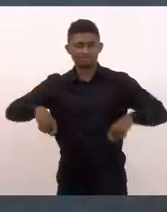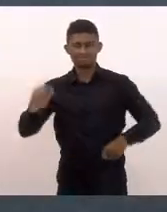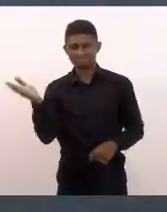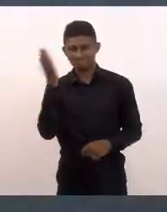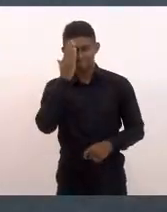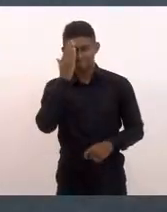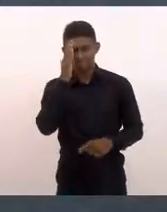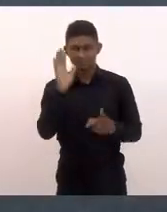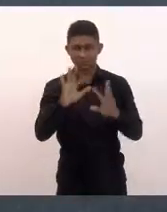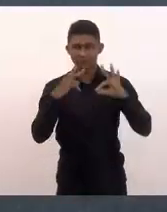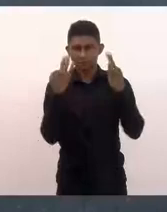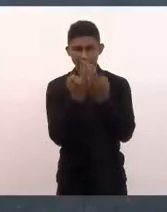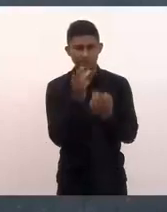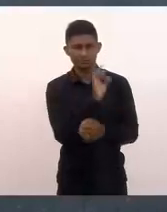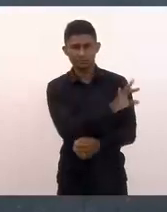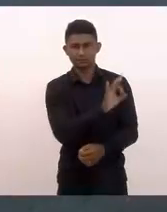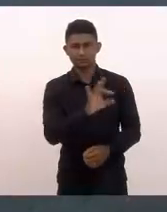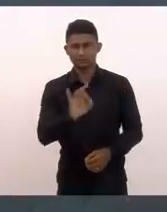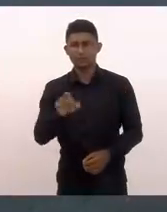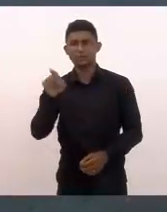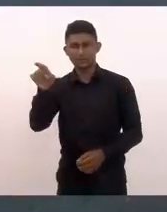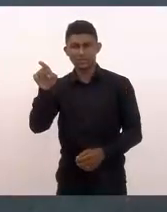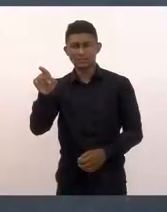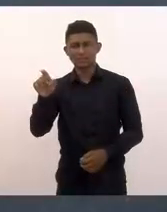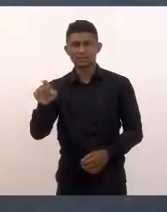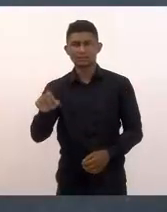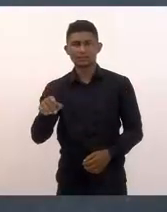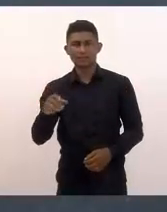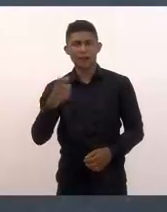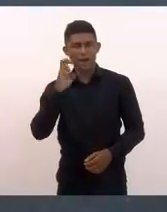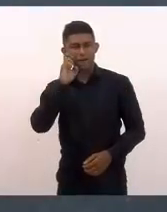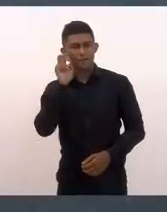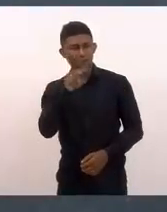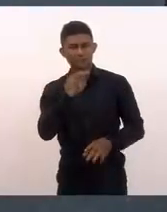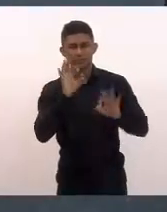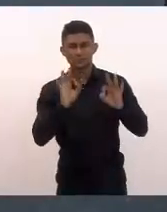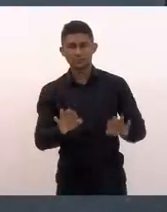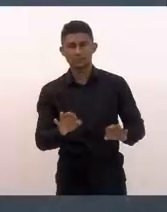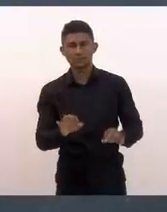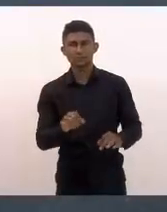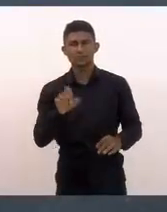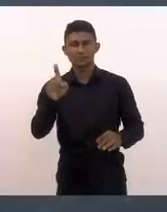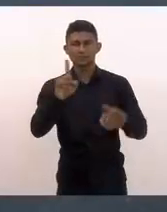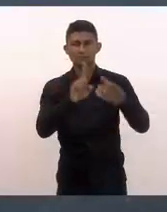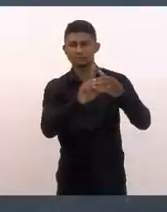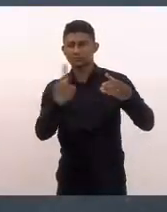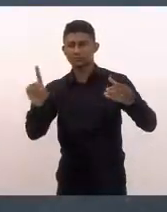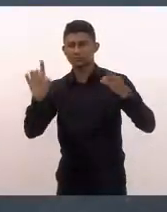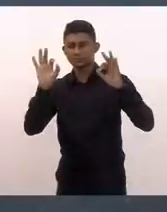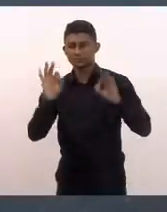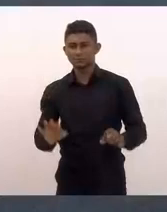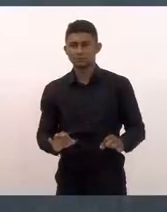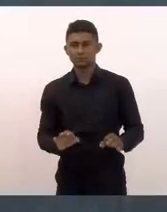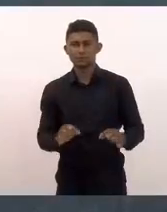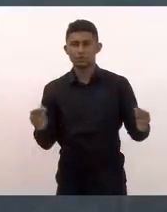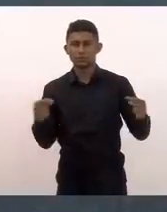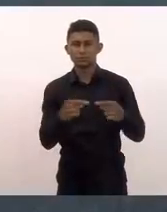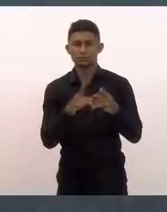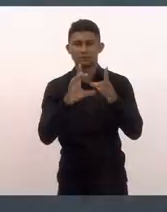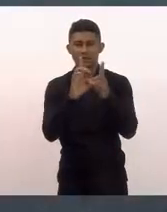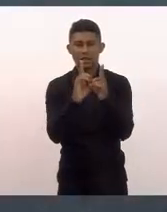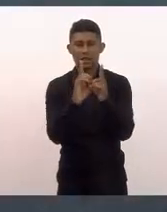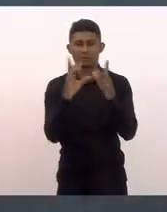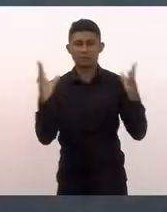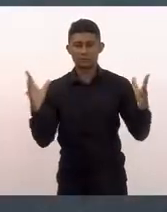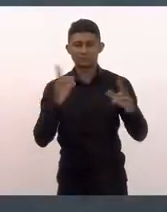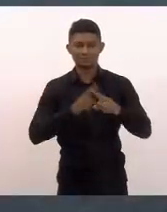cada família, que a hora dele vai chegar. Ele vai sair do modo mais democrático possível. Ele vai dizer que a população